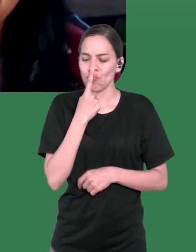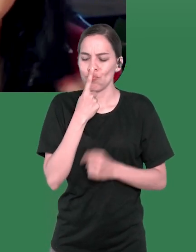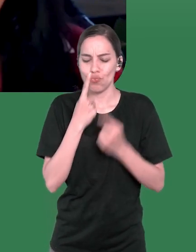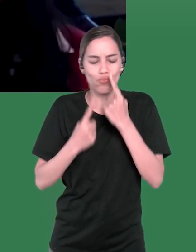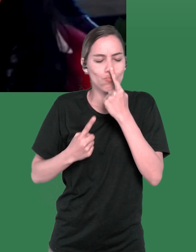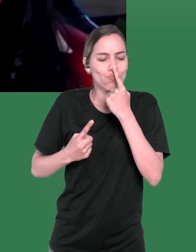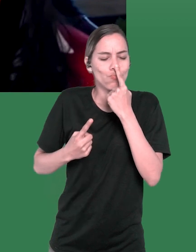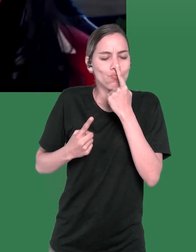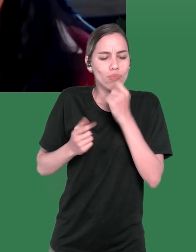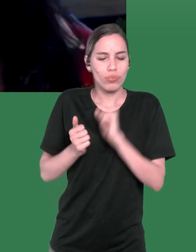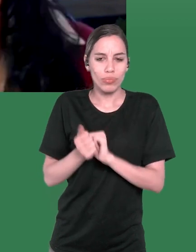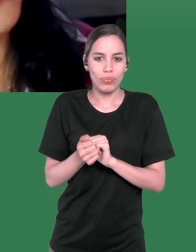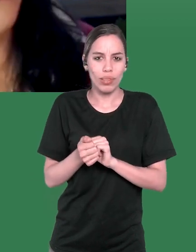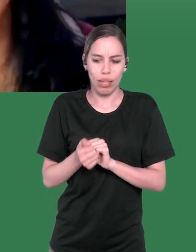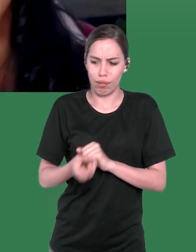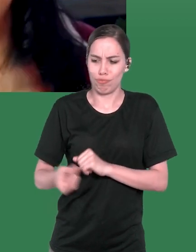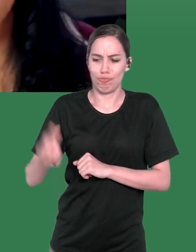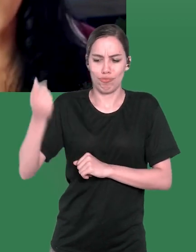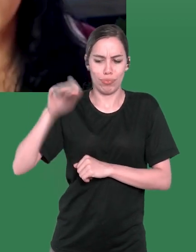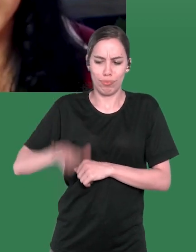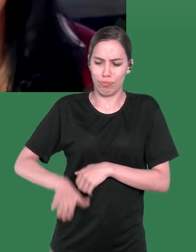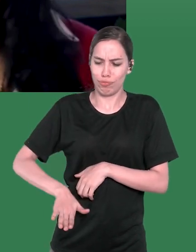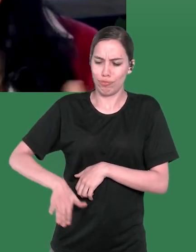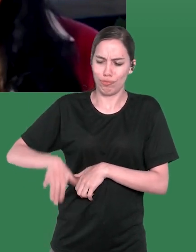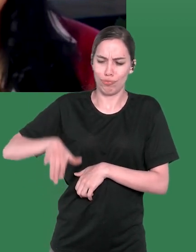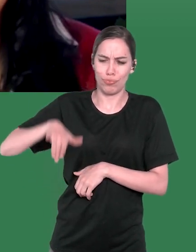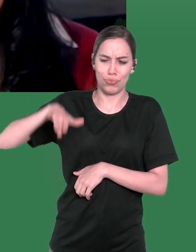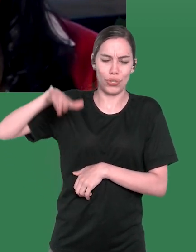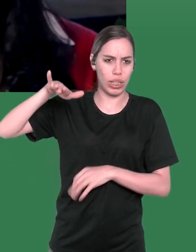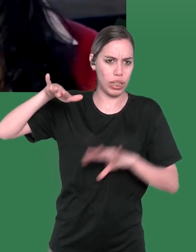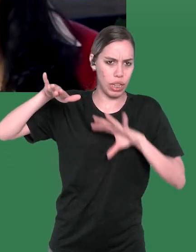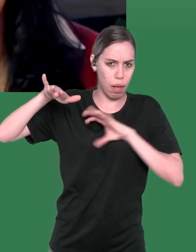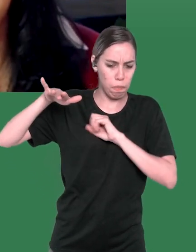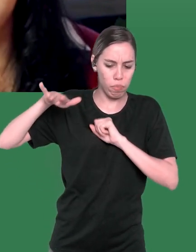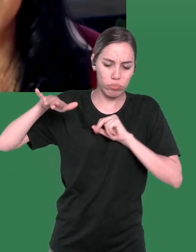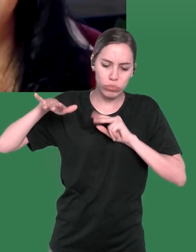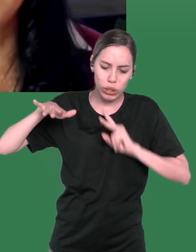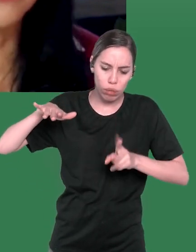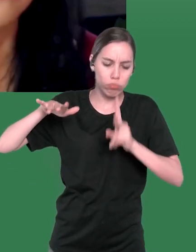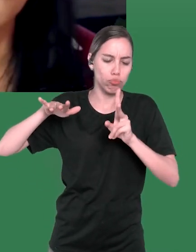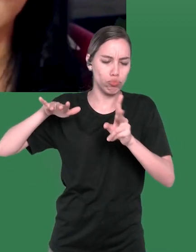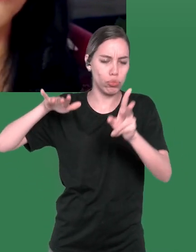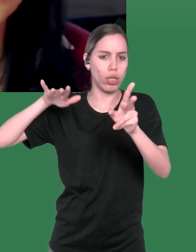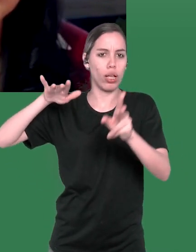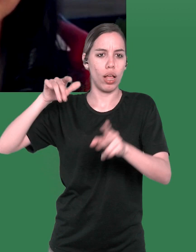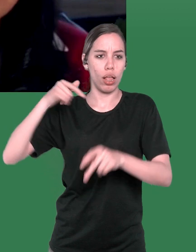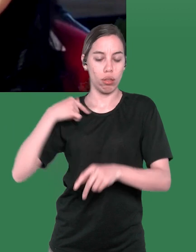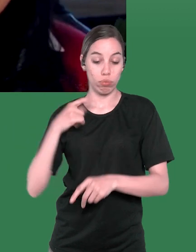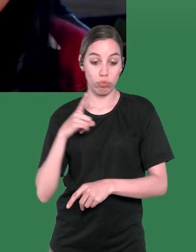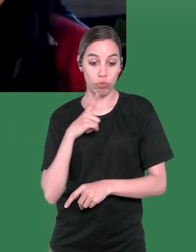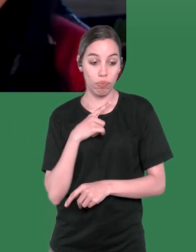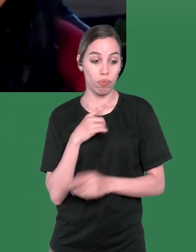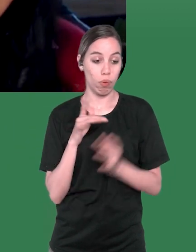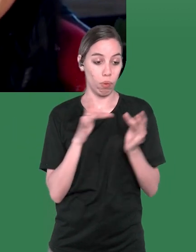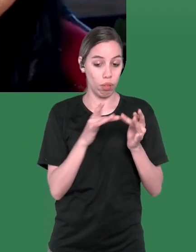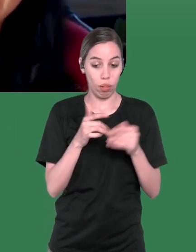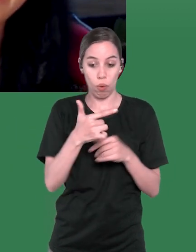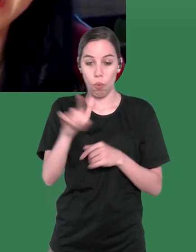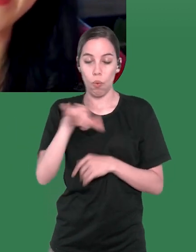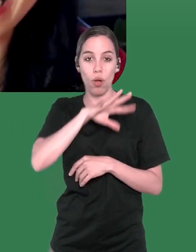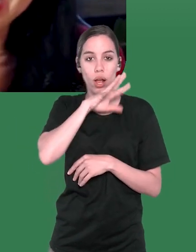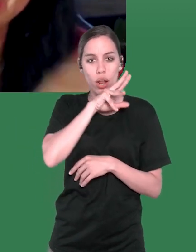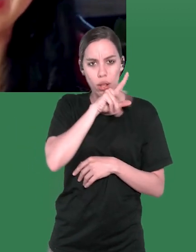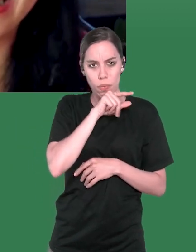E, claro, esse amor continuou, né, depois convivi com outros bichos, com